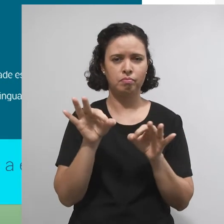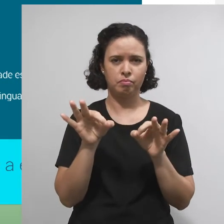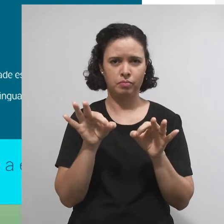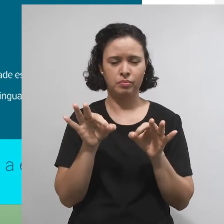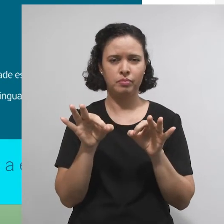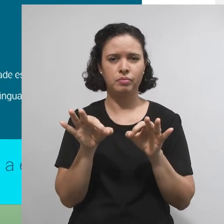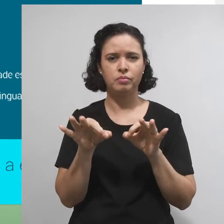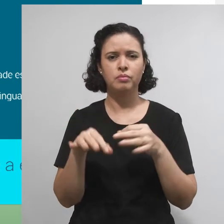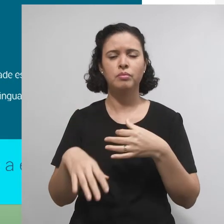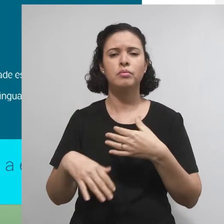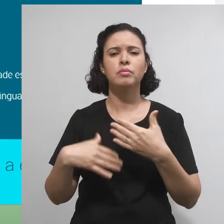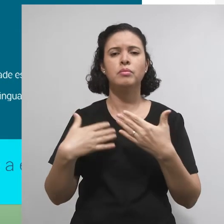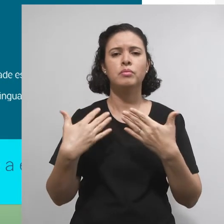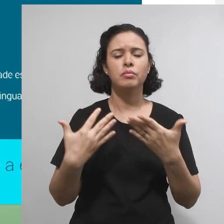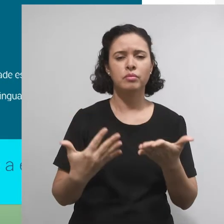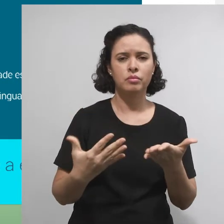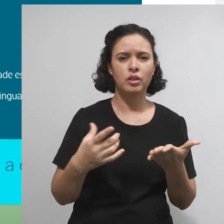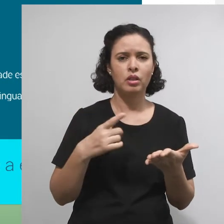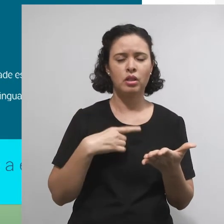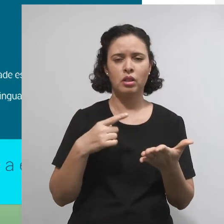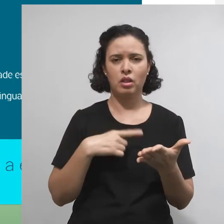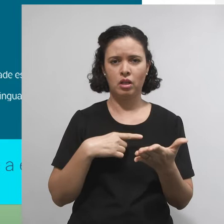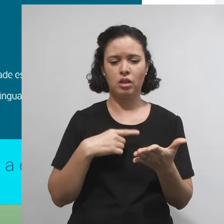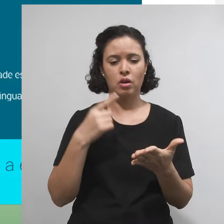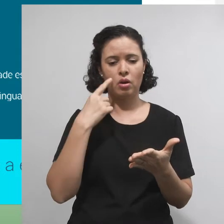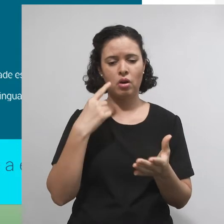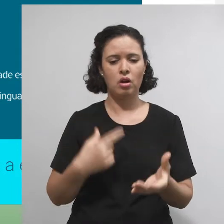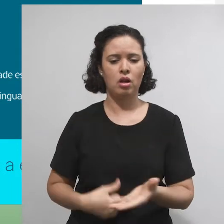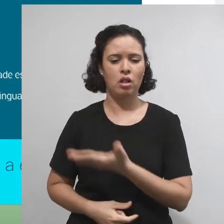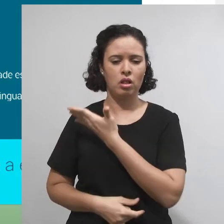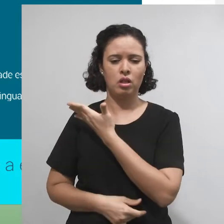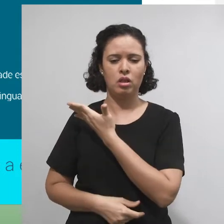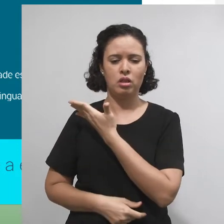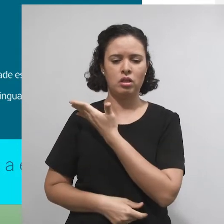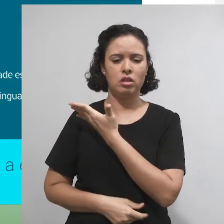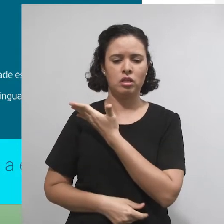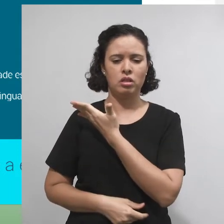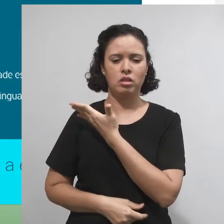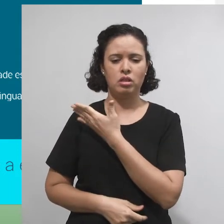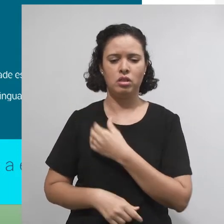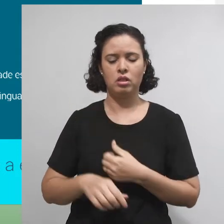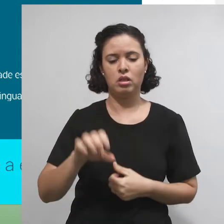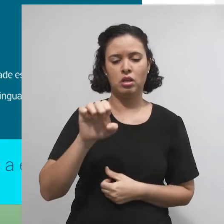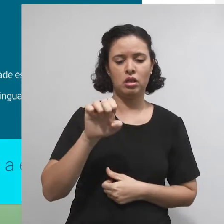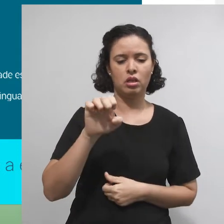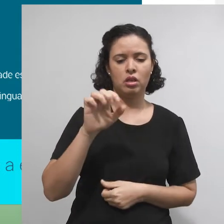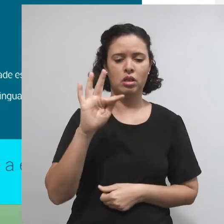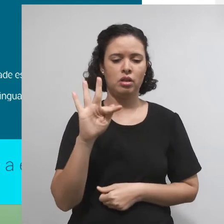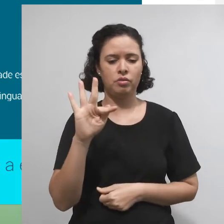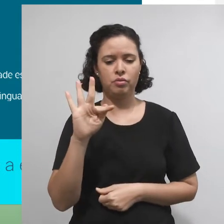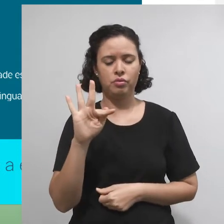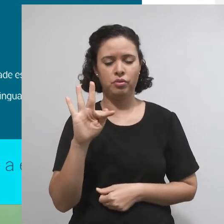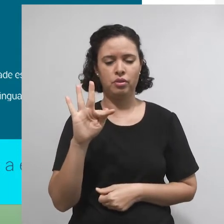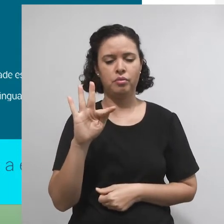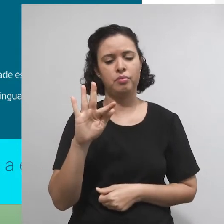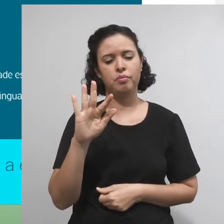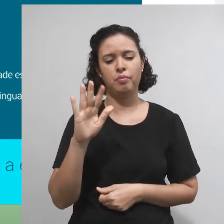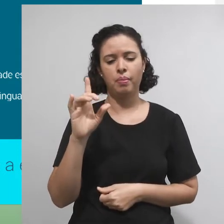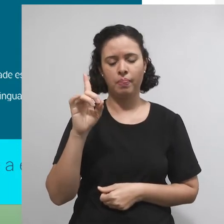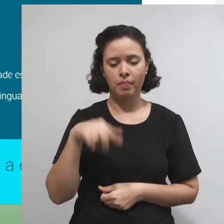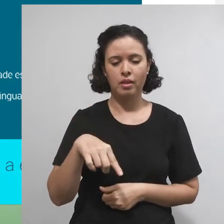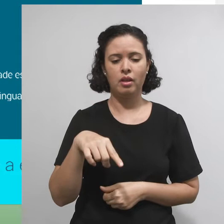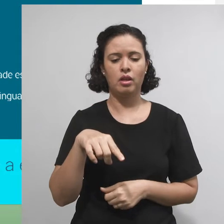né? Essa sigla alfanumérica que está relacionada sempre a primeira à